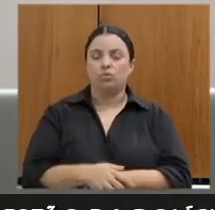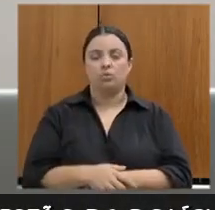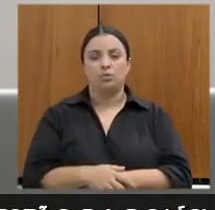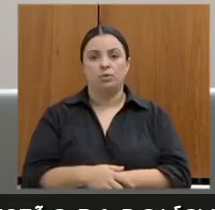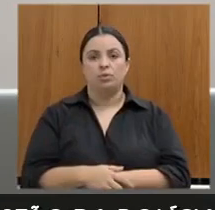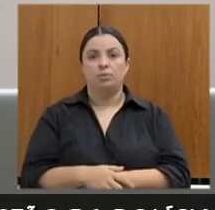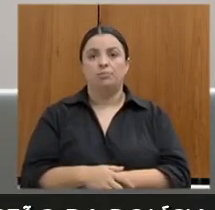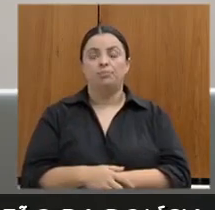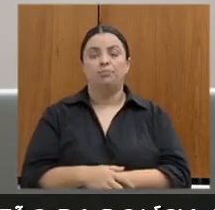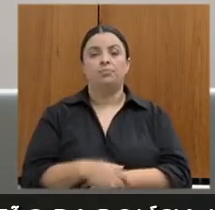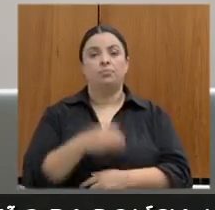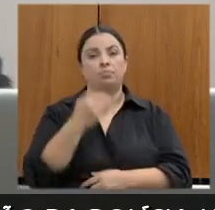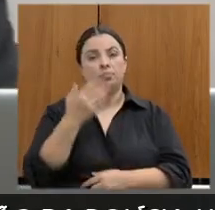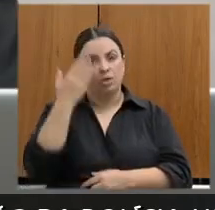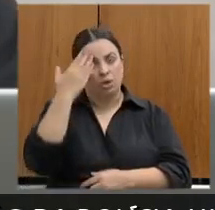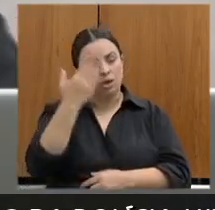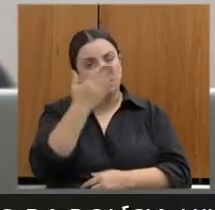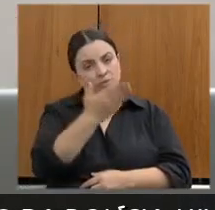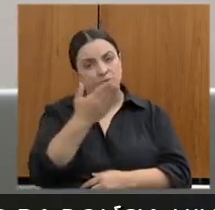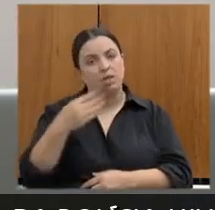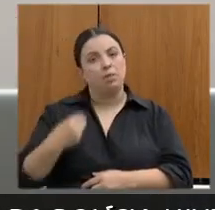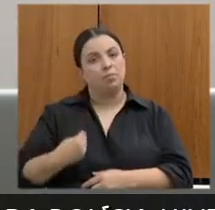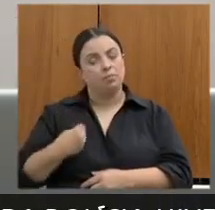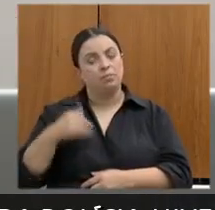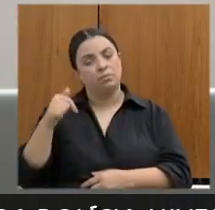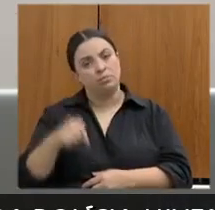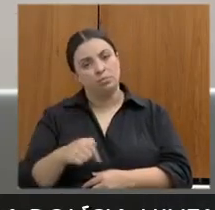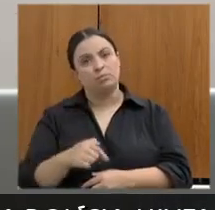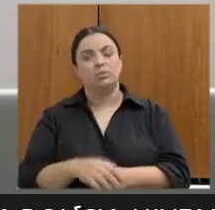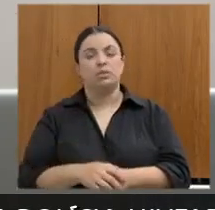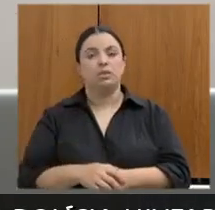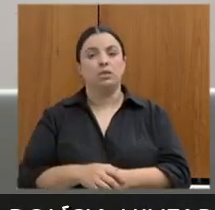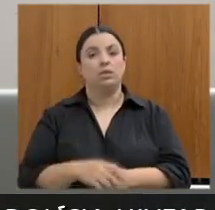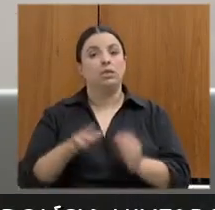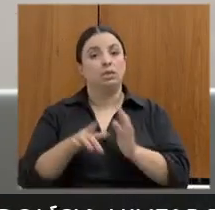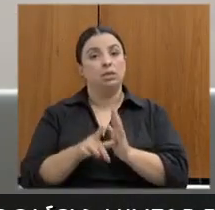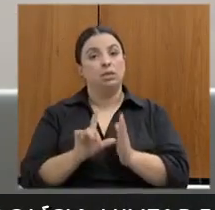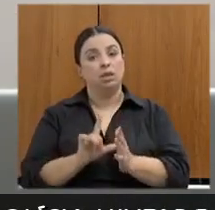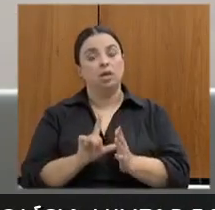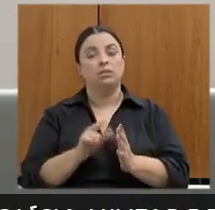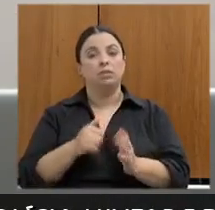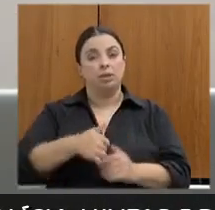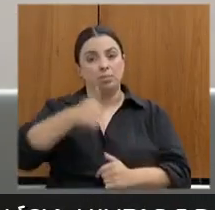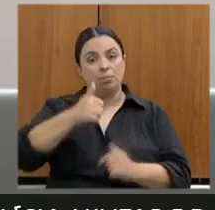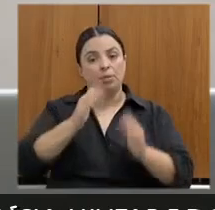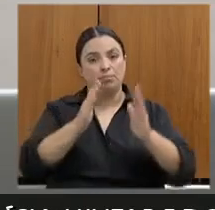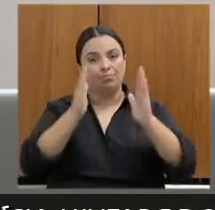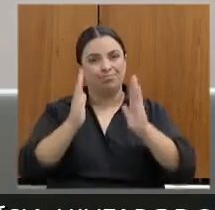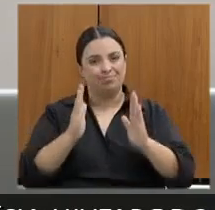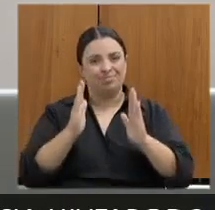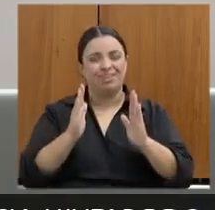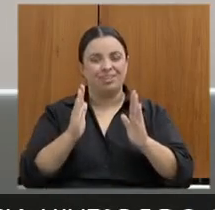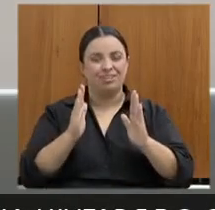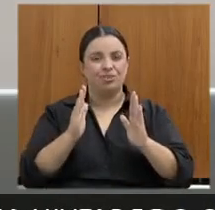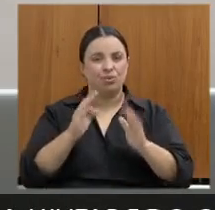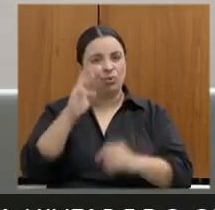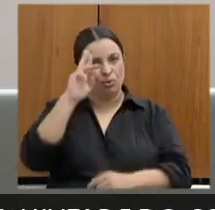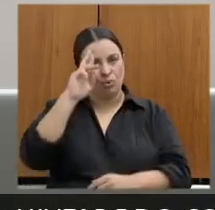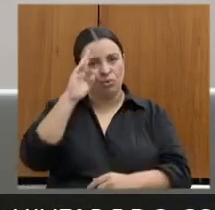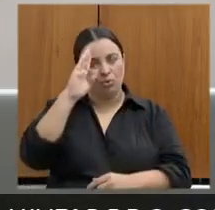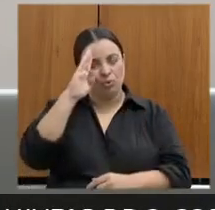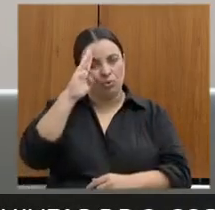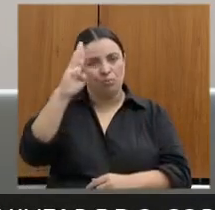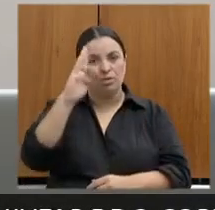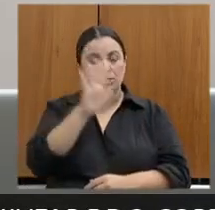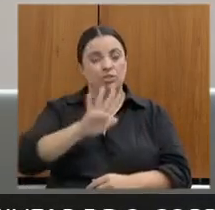são uma grande eu queria agradecer a presença do Senhor e como feito da primeira parte da reunião o comandante-geral da PM é